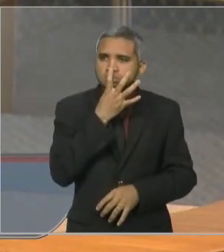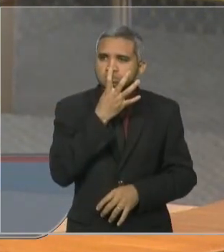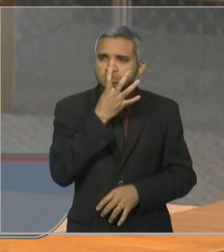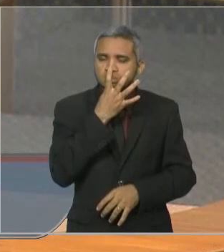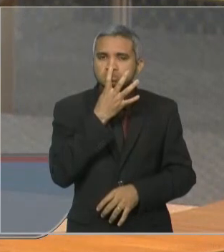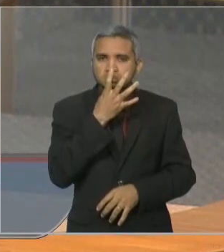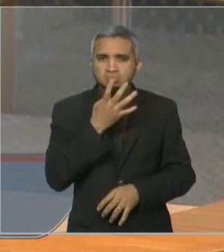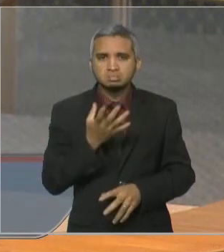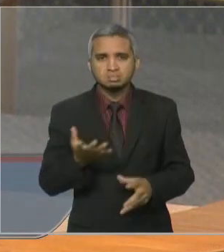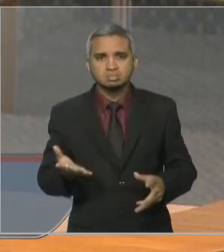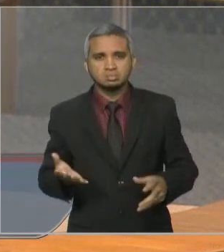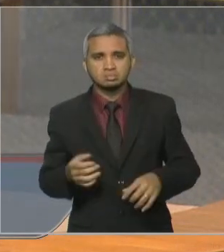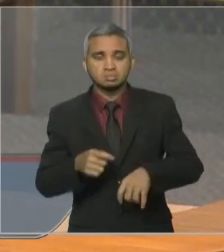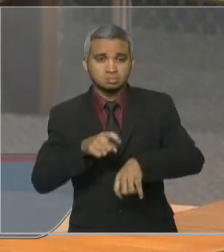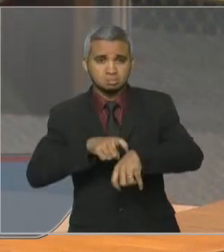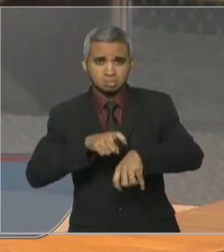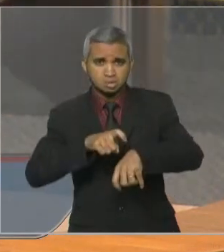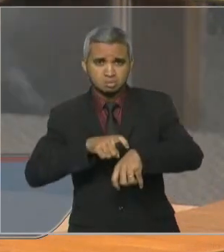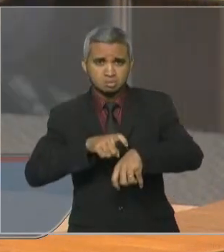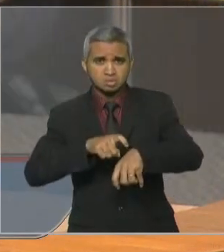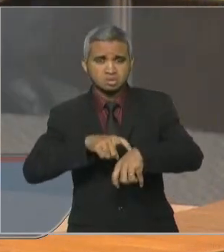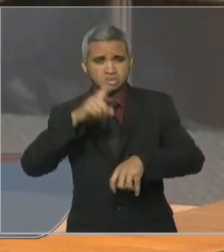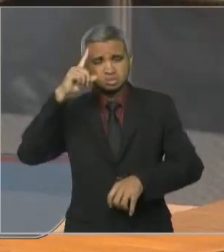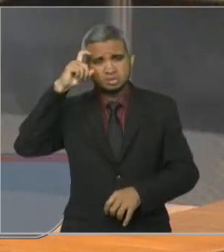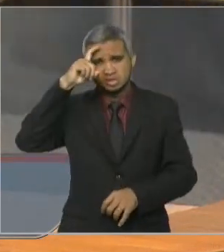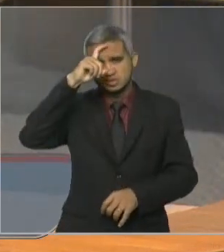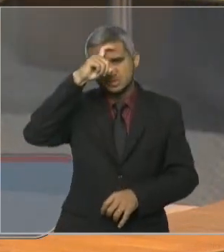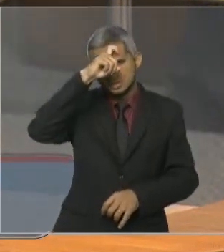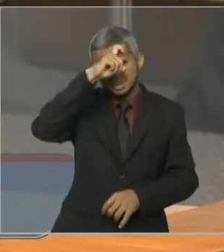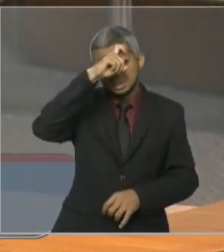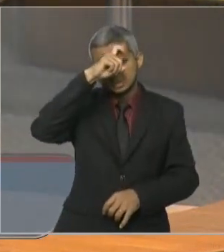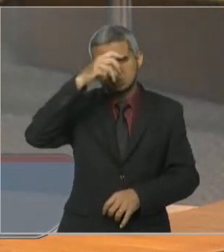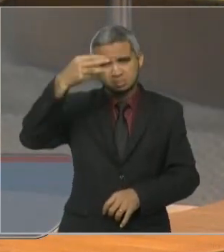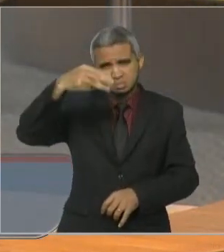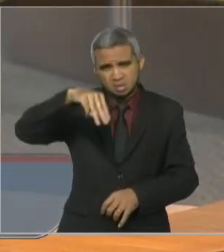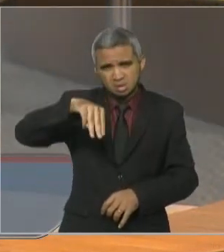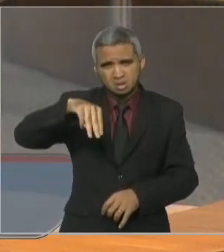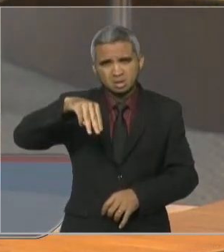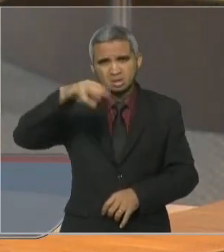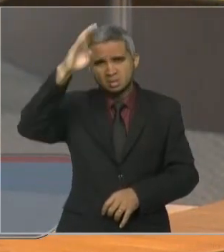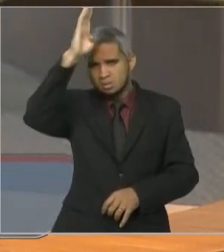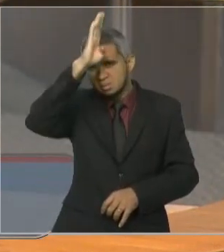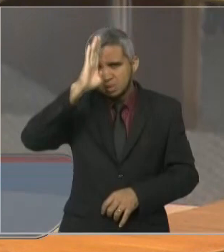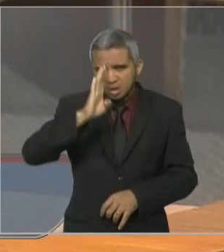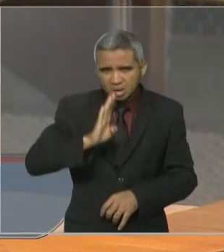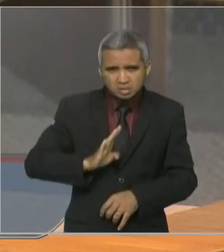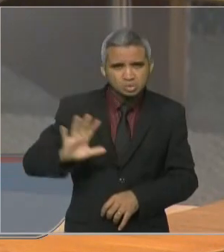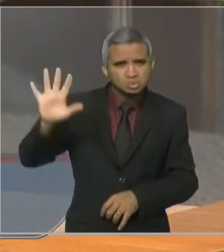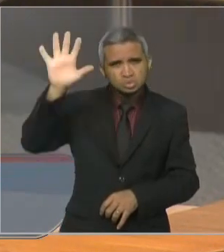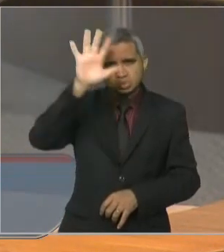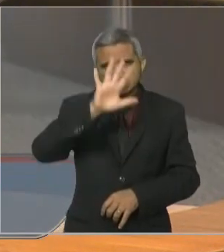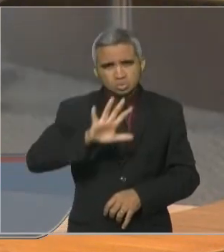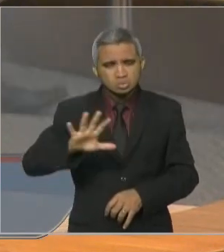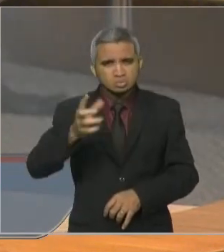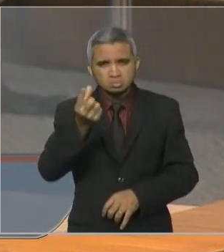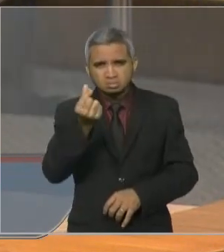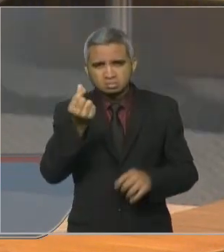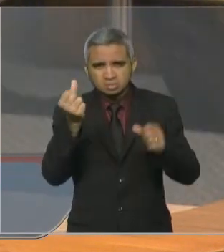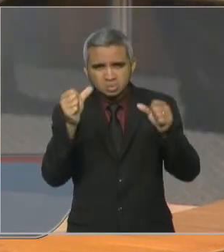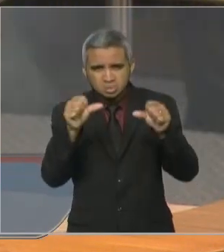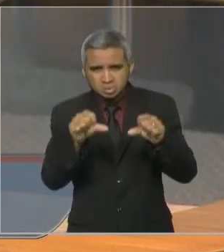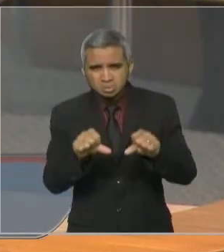difícil que o Brasil, o Maranhão passa, a gente vê um prefeito abrindo